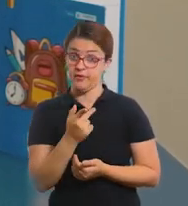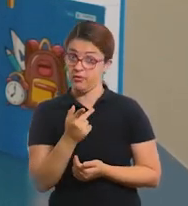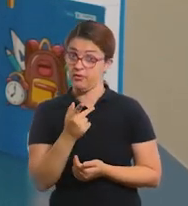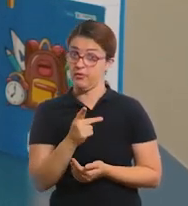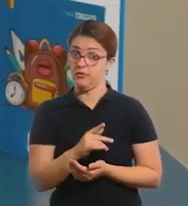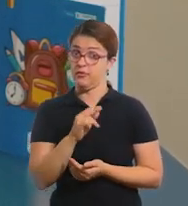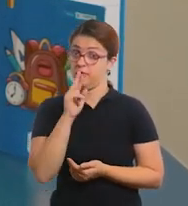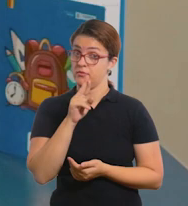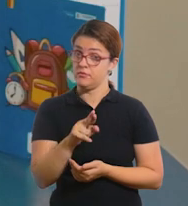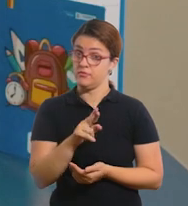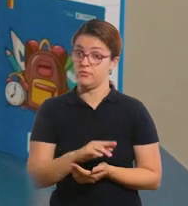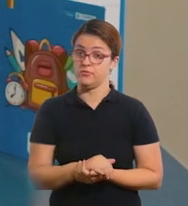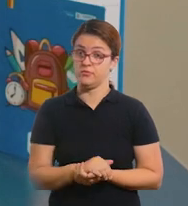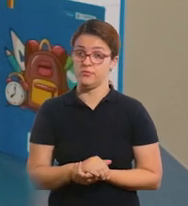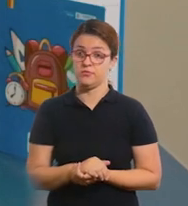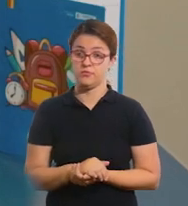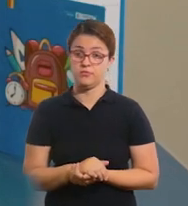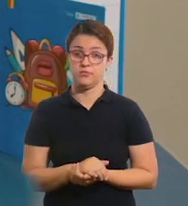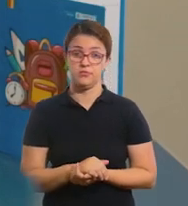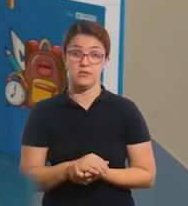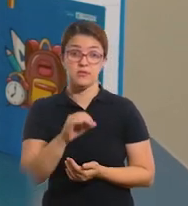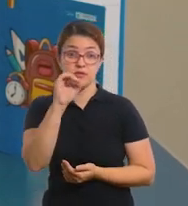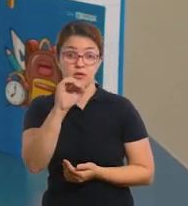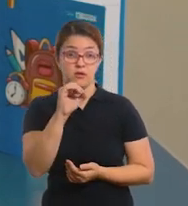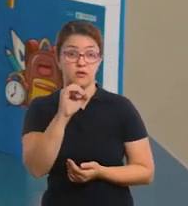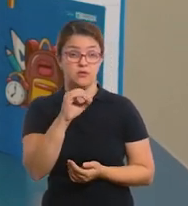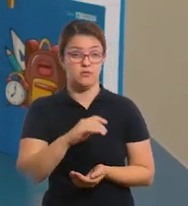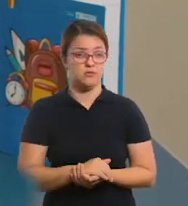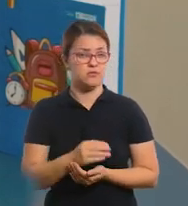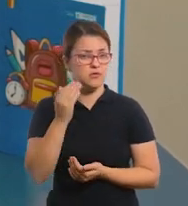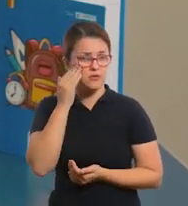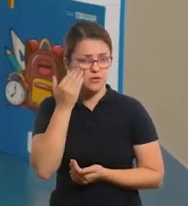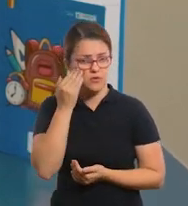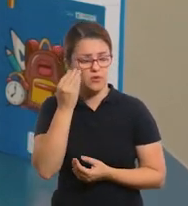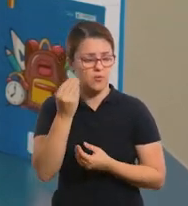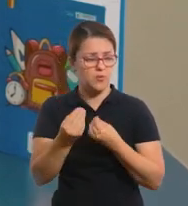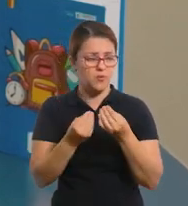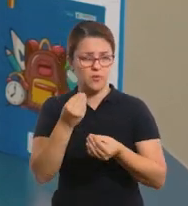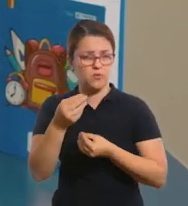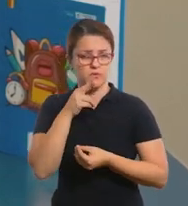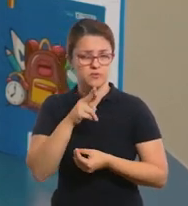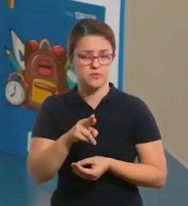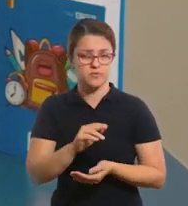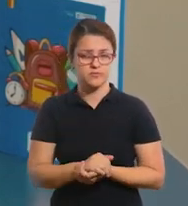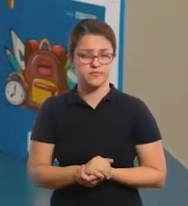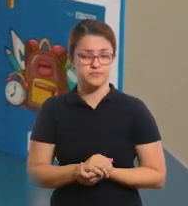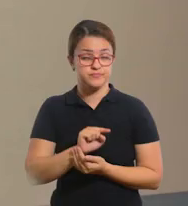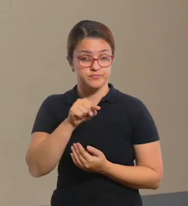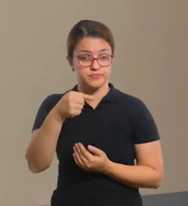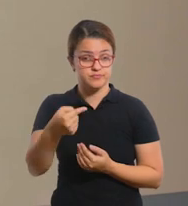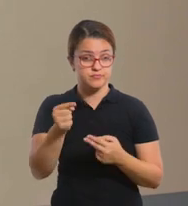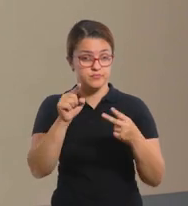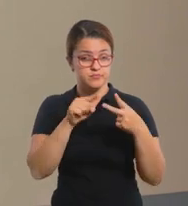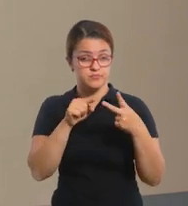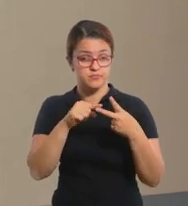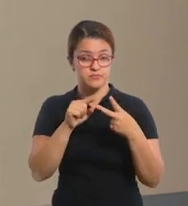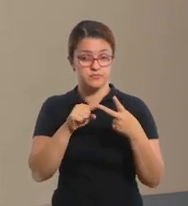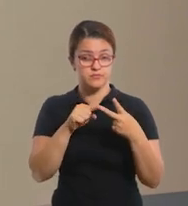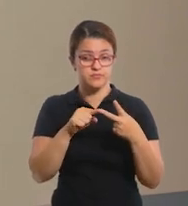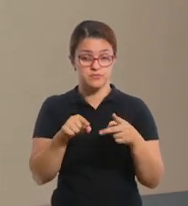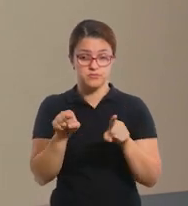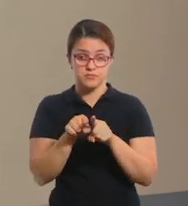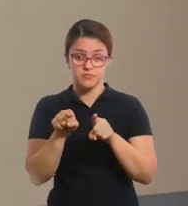vou falar para vocês dar spoiler é zero entender como faz sua atividade ou